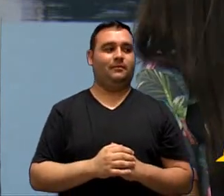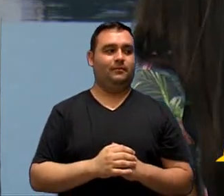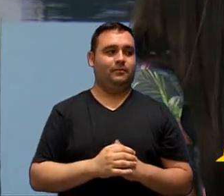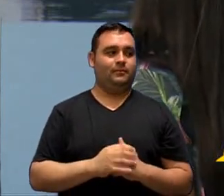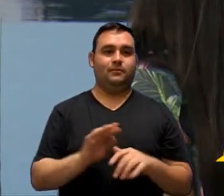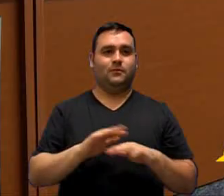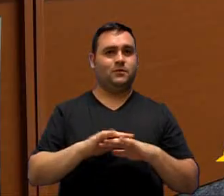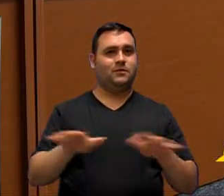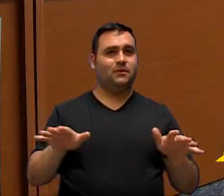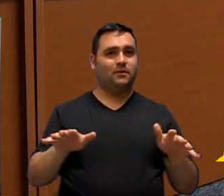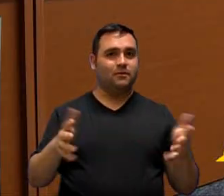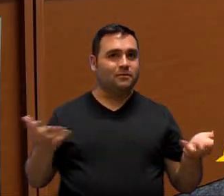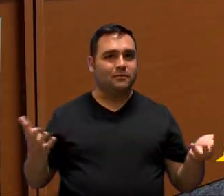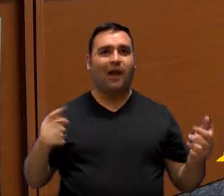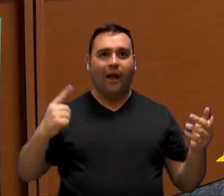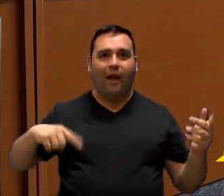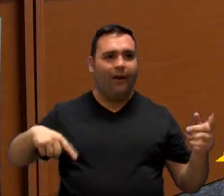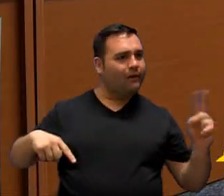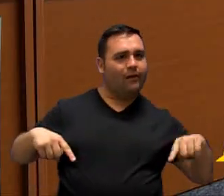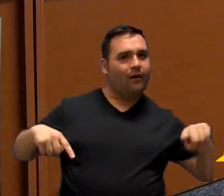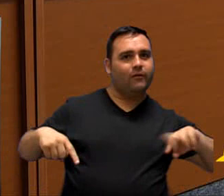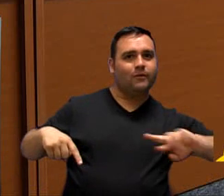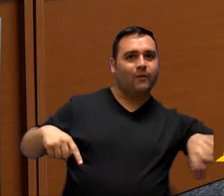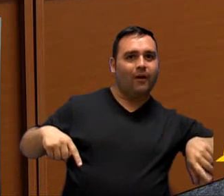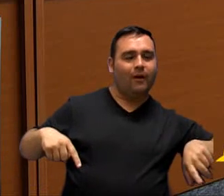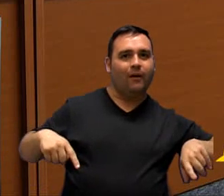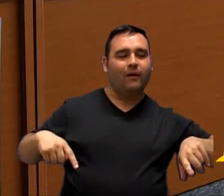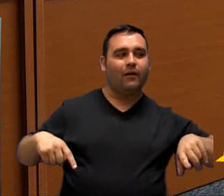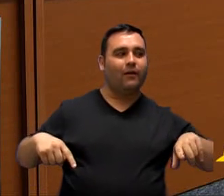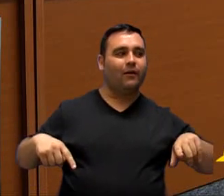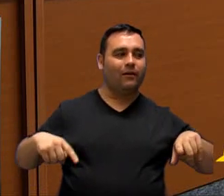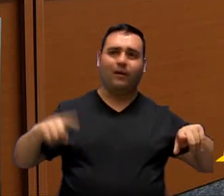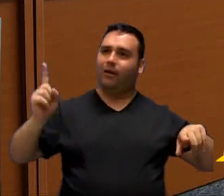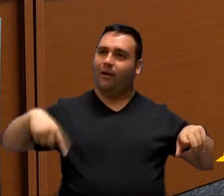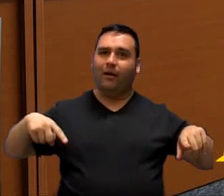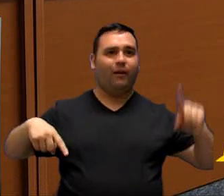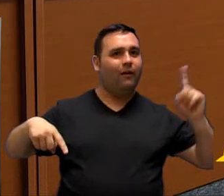E é só isso. É isso? Não. É isso, só isso.